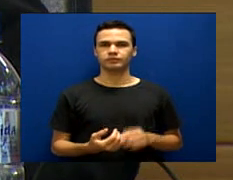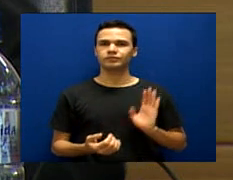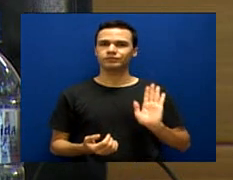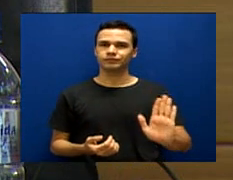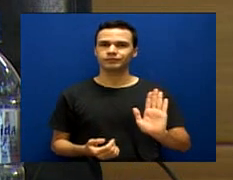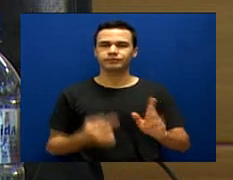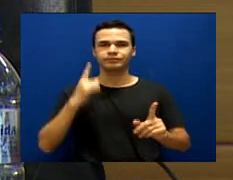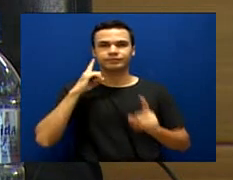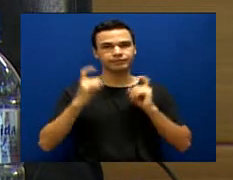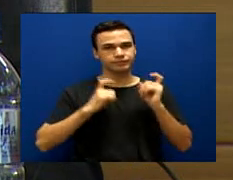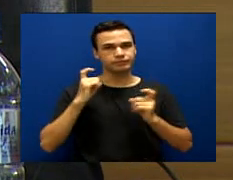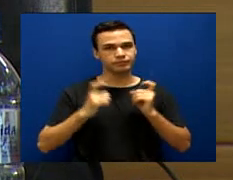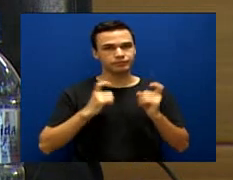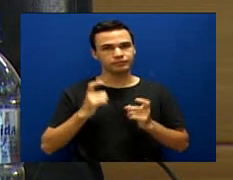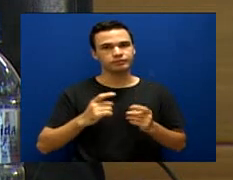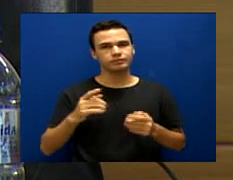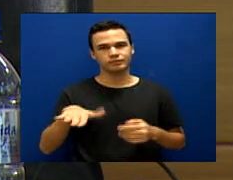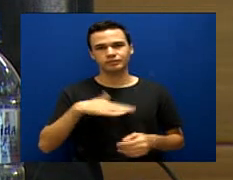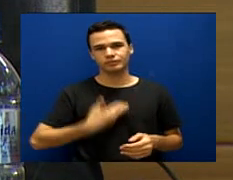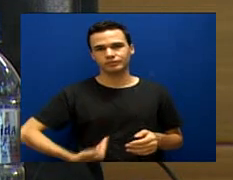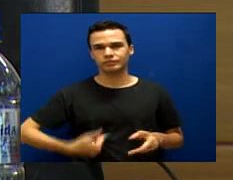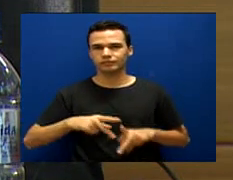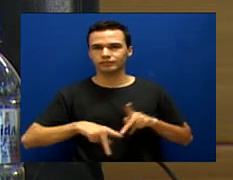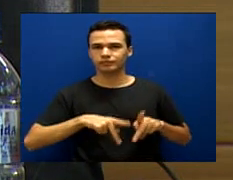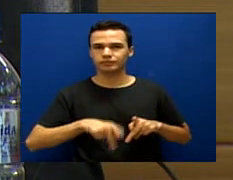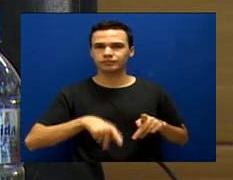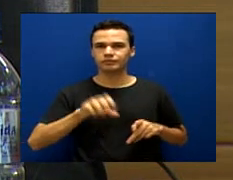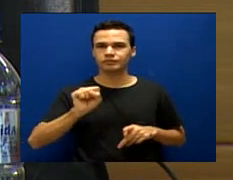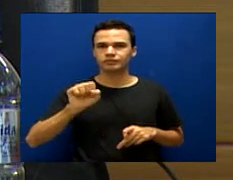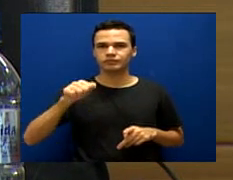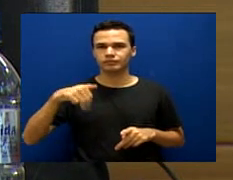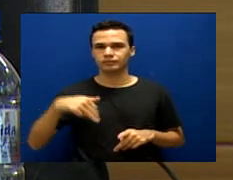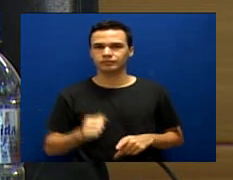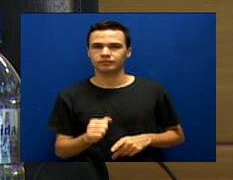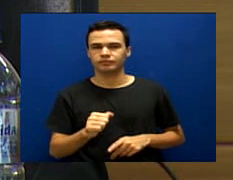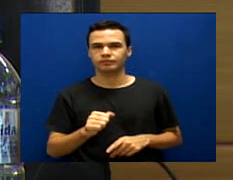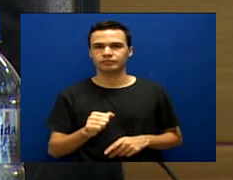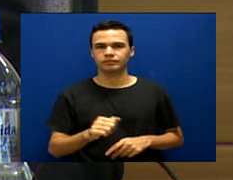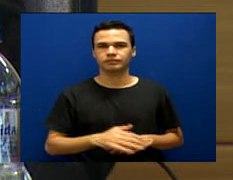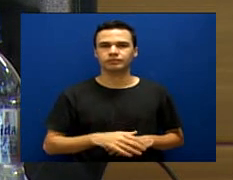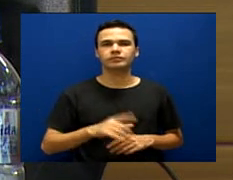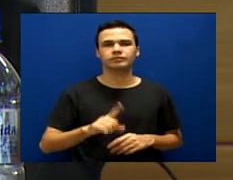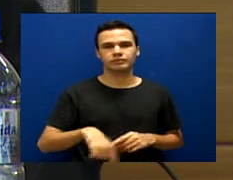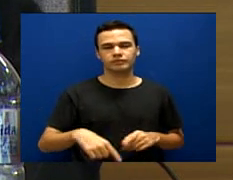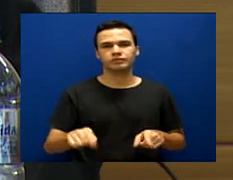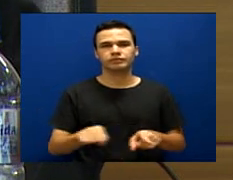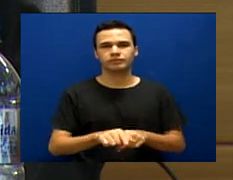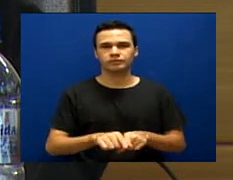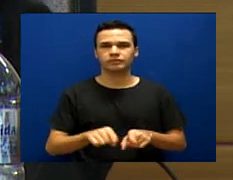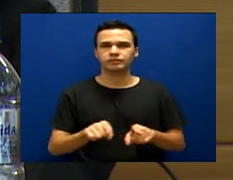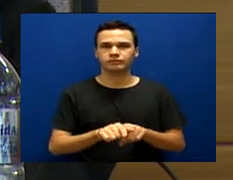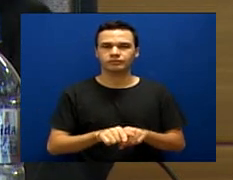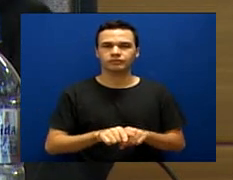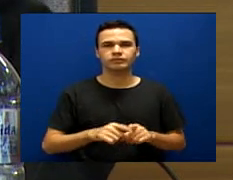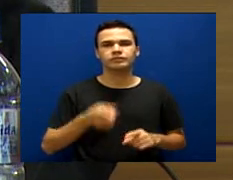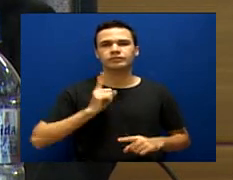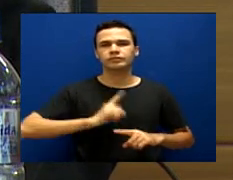mas é uma preocupação também de políticas públicas da instituição SEMA, e é legítimo esta, até porque